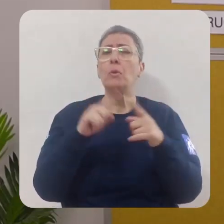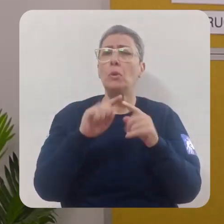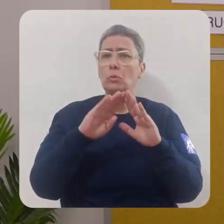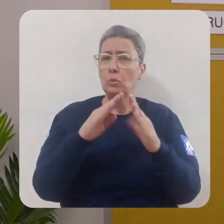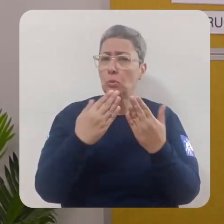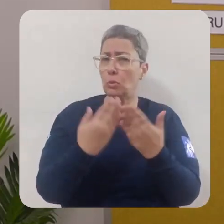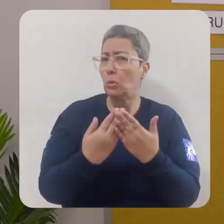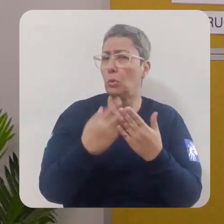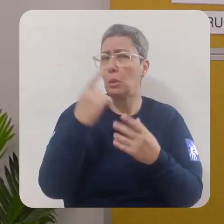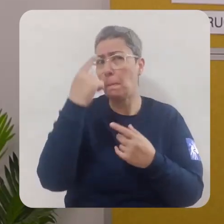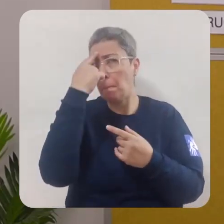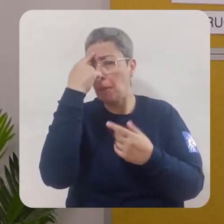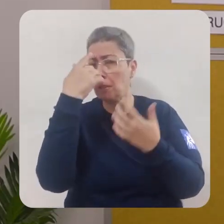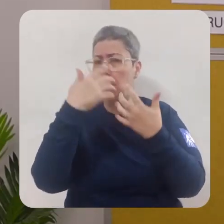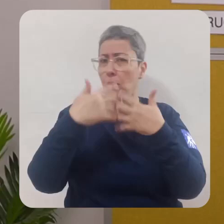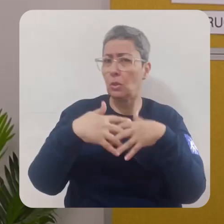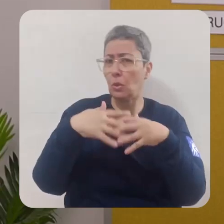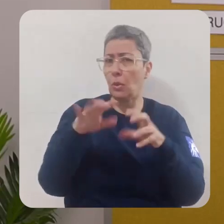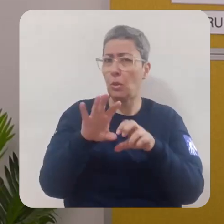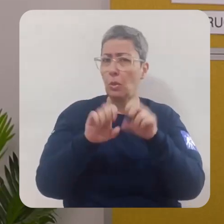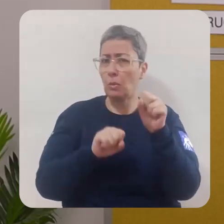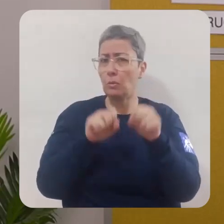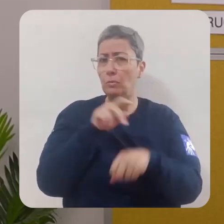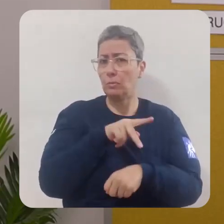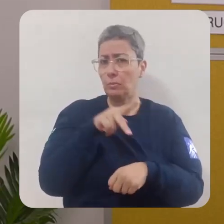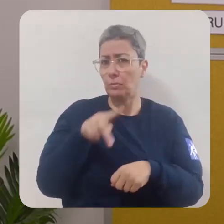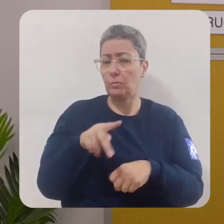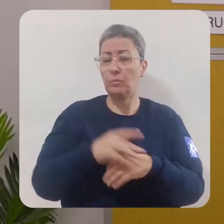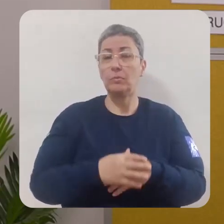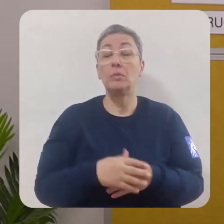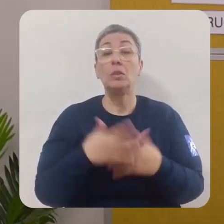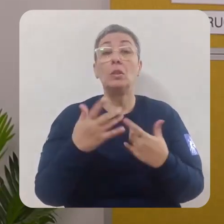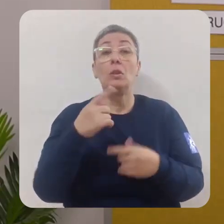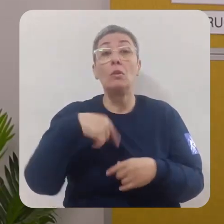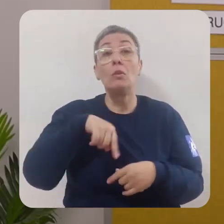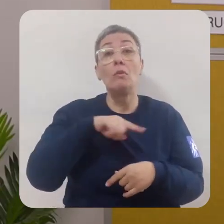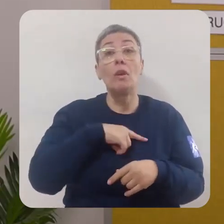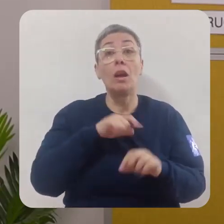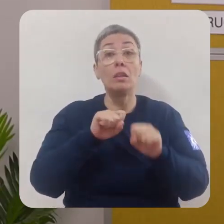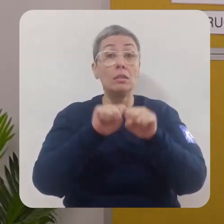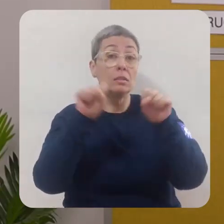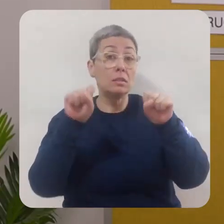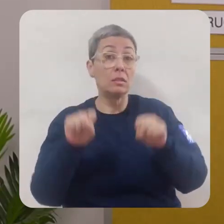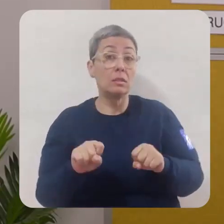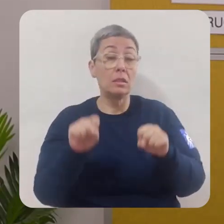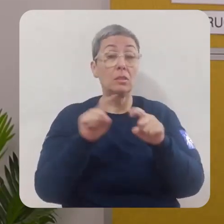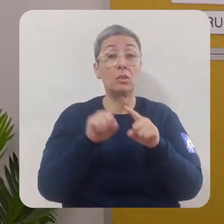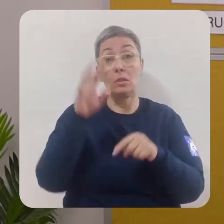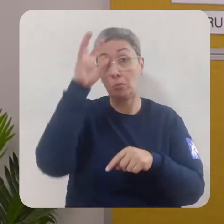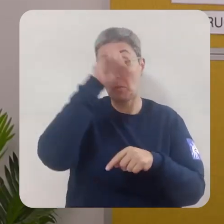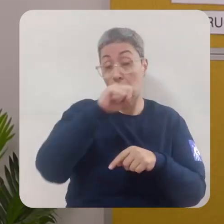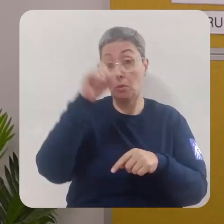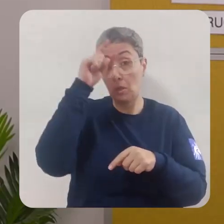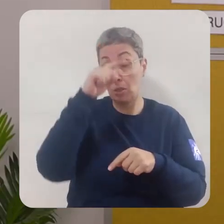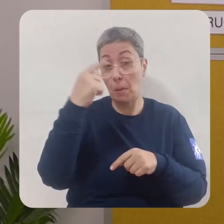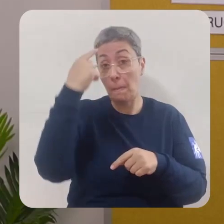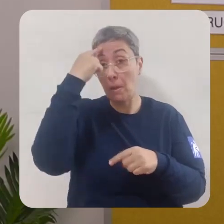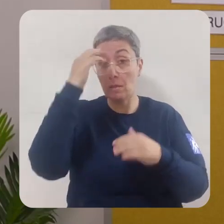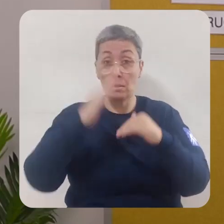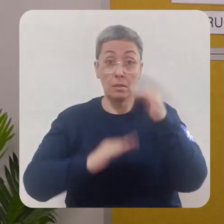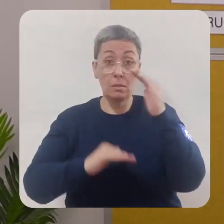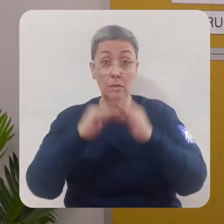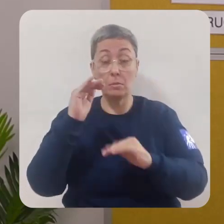aí escolar, pensando nessa formação aí deste professor. Nós vamos sistematizar esta aprendizagem pensando